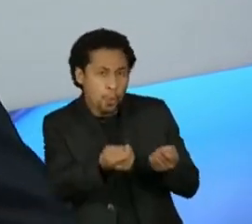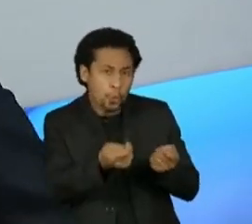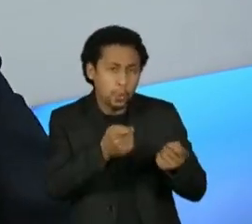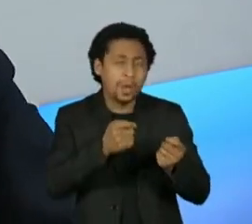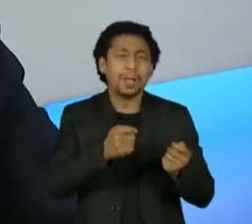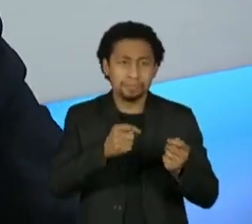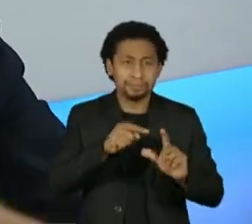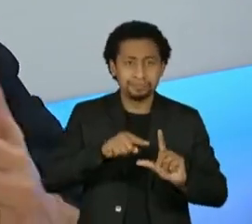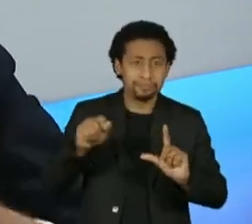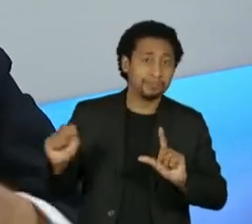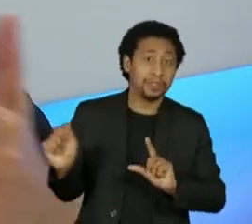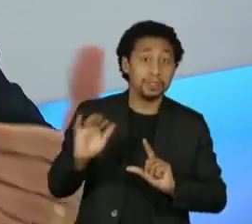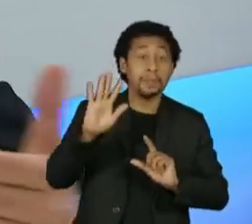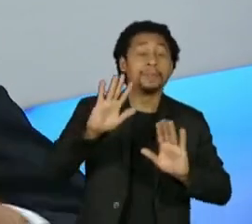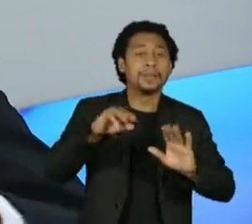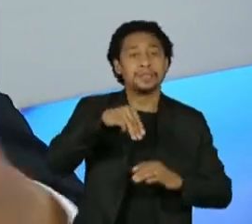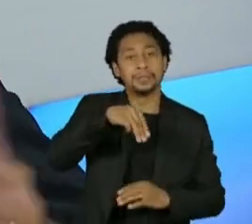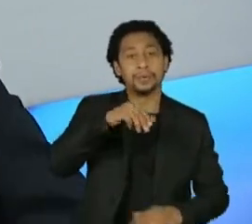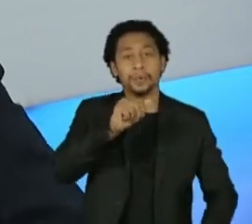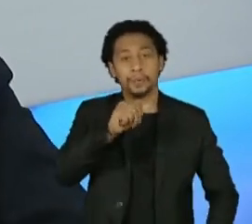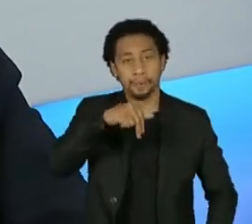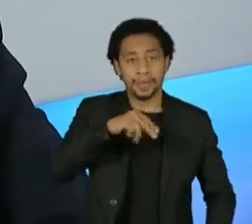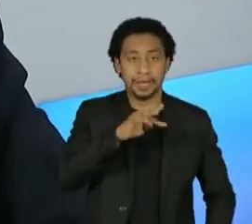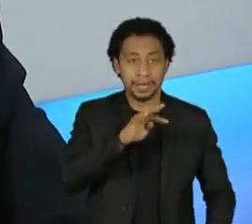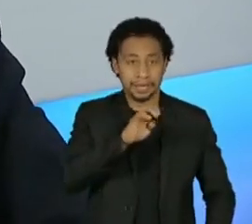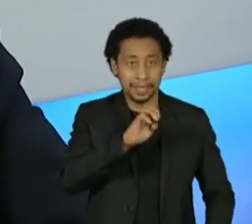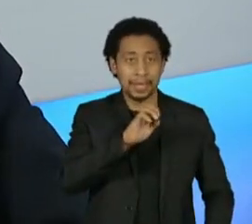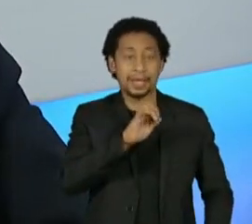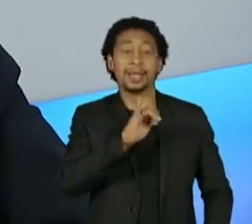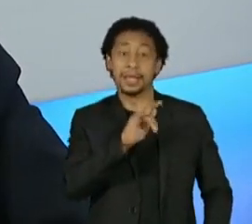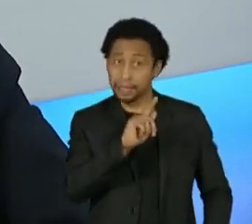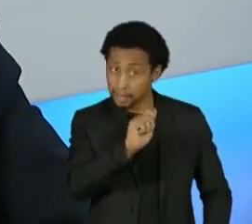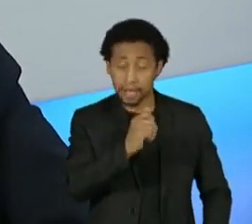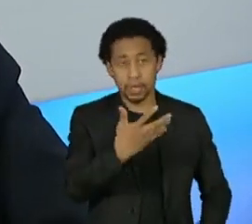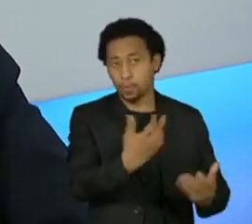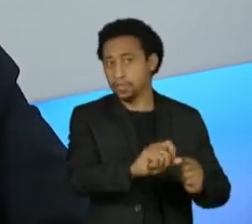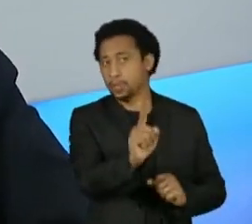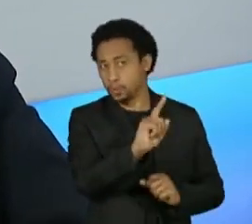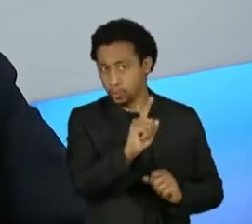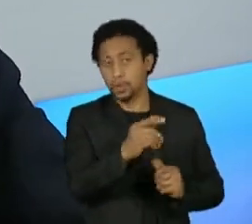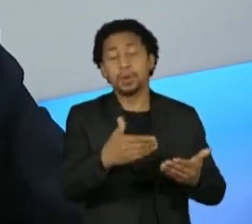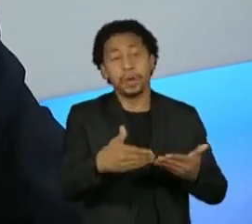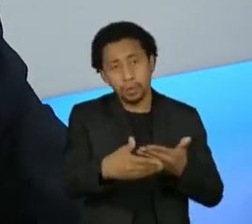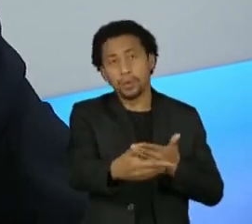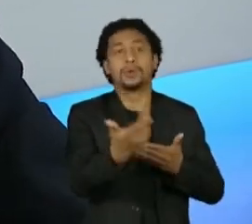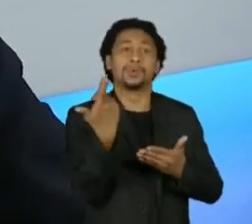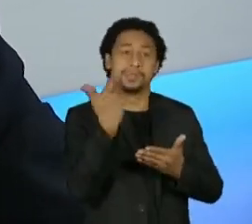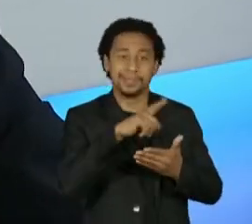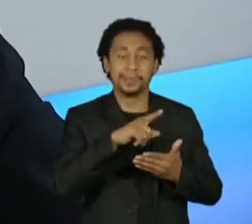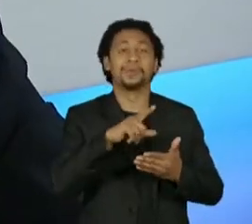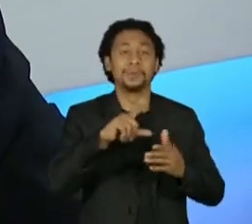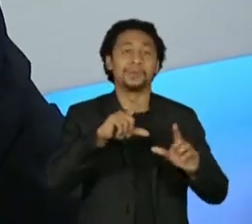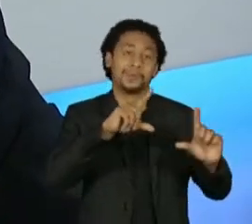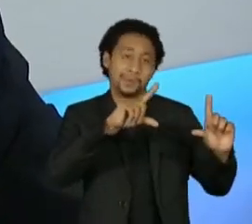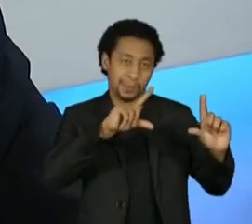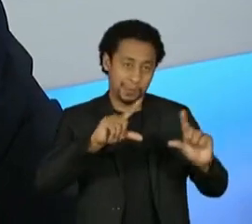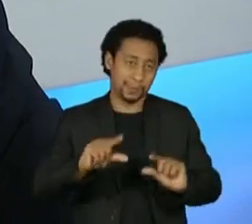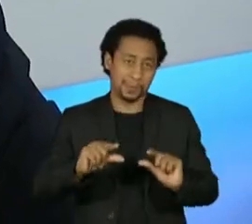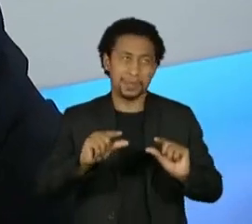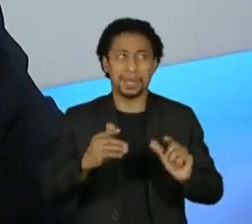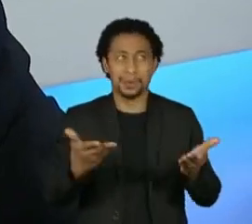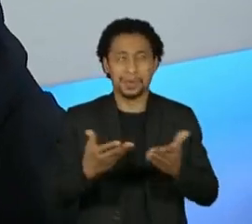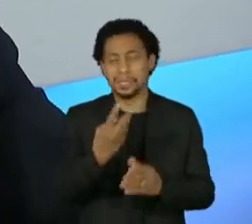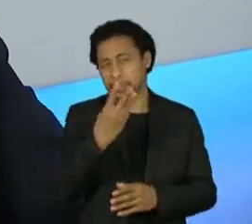depois quando chover o ministro foi baixando começou esse processo de baixar hoje está 3%, mas aí os assessores da campanha do